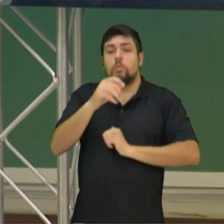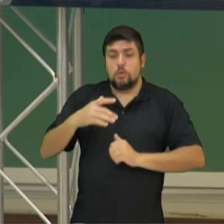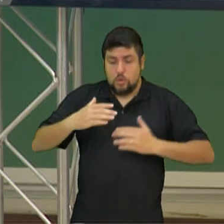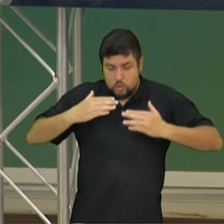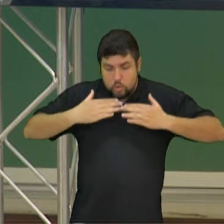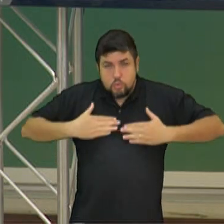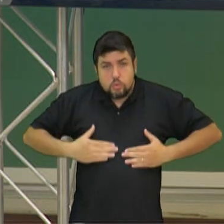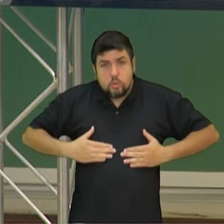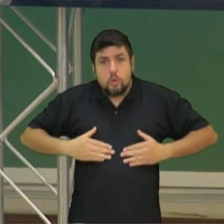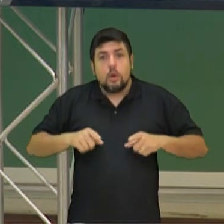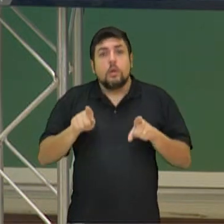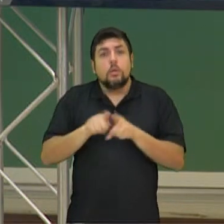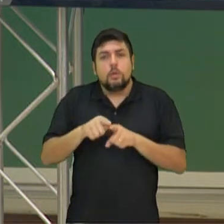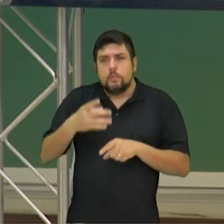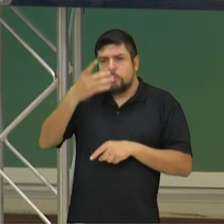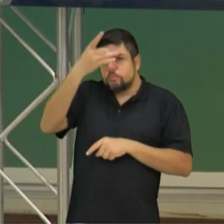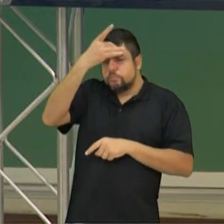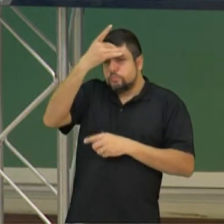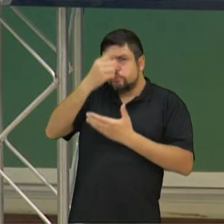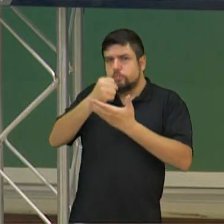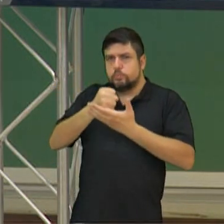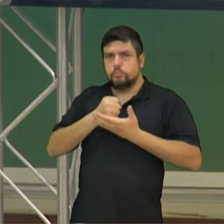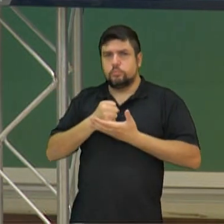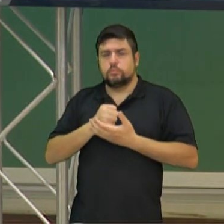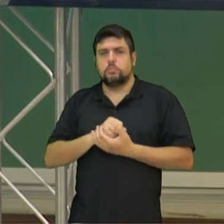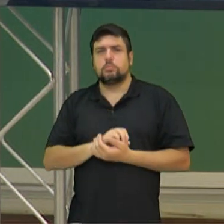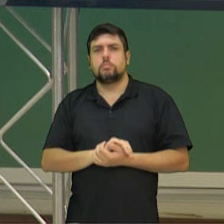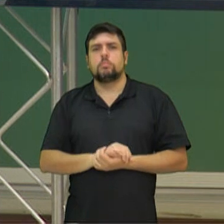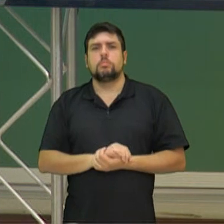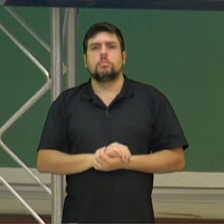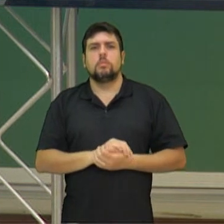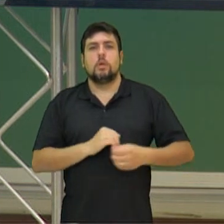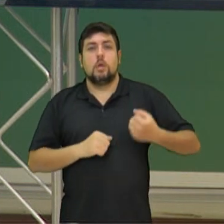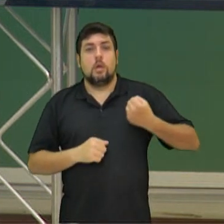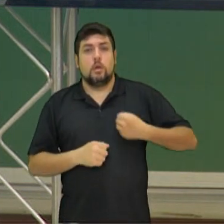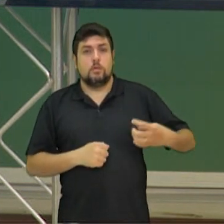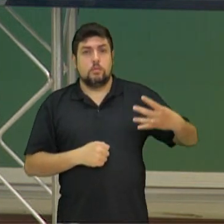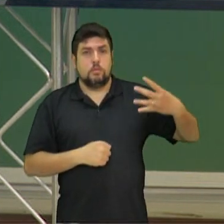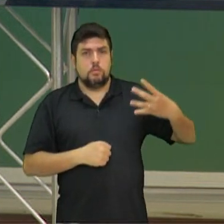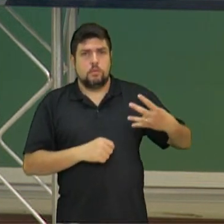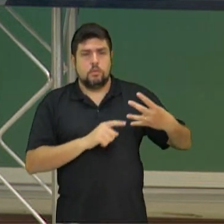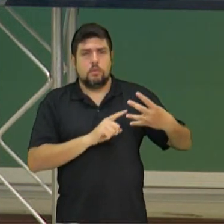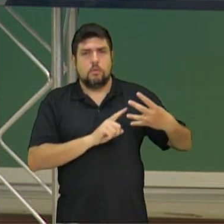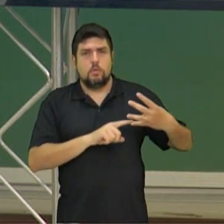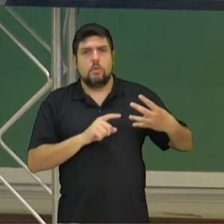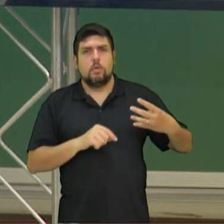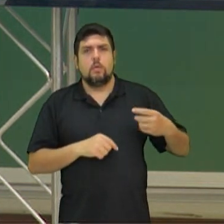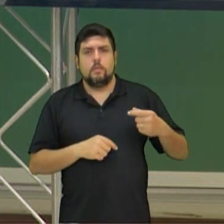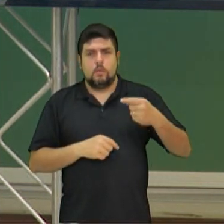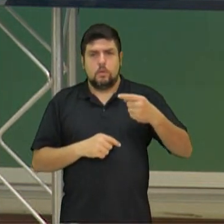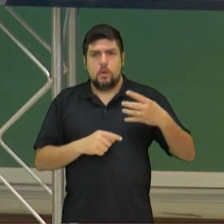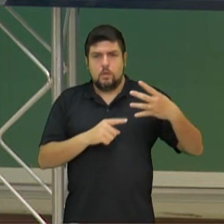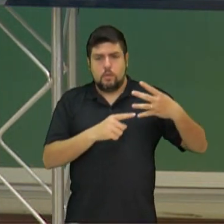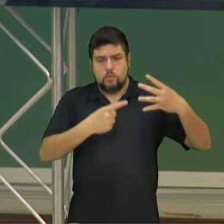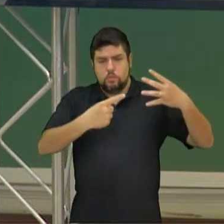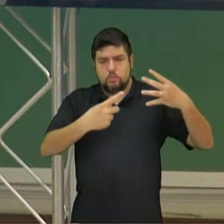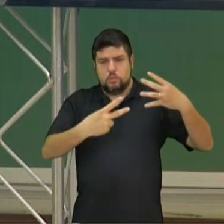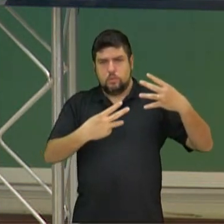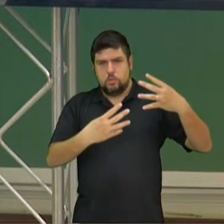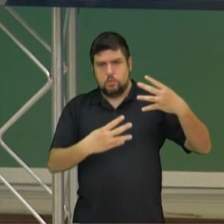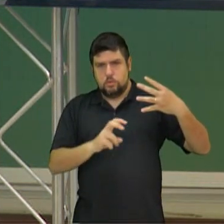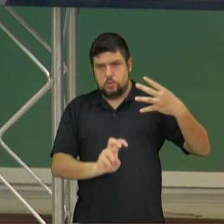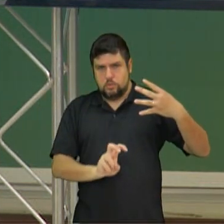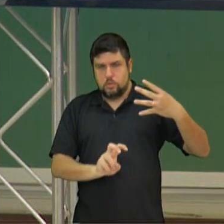ajuda muito, né? E aqui a nossa número 4, a primeira aqui, que é o topo do nosso texto que a gente